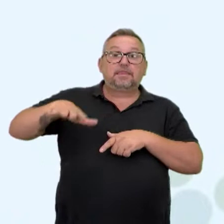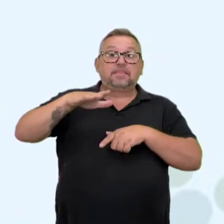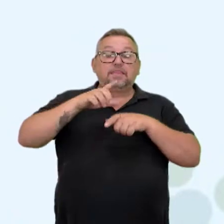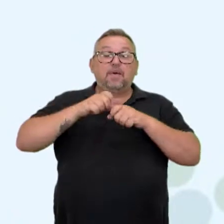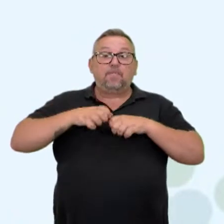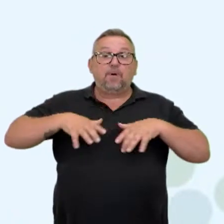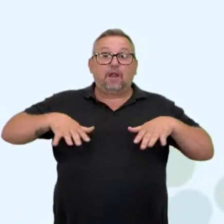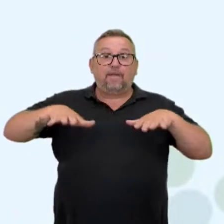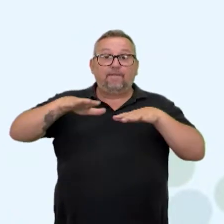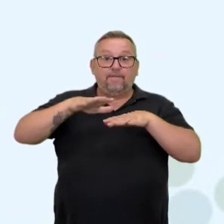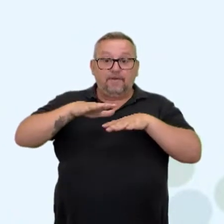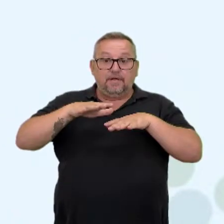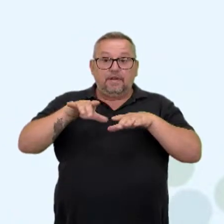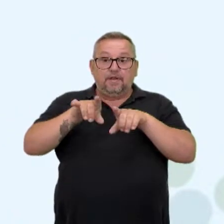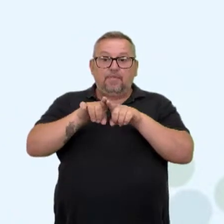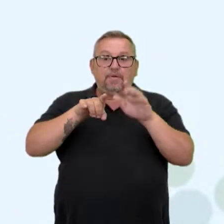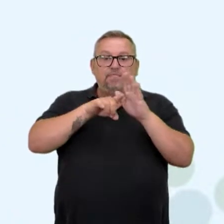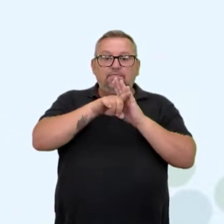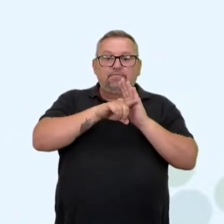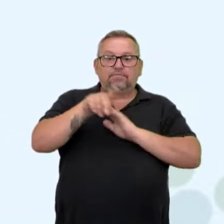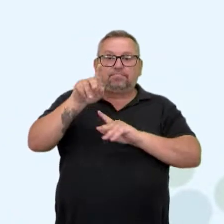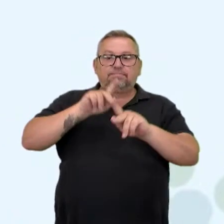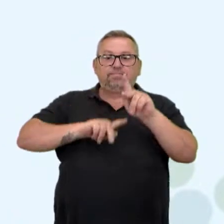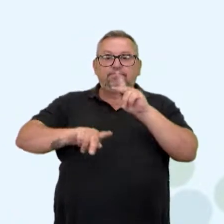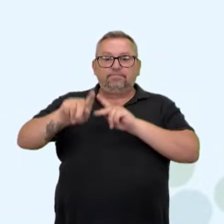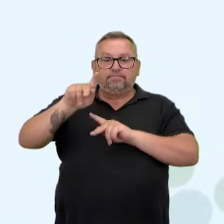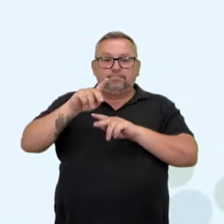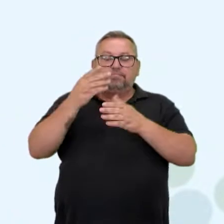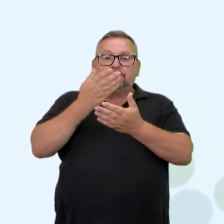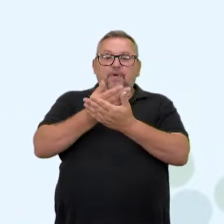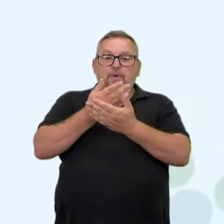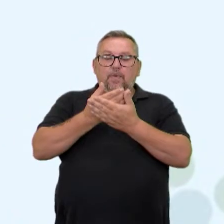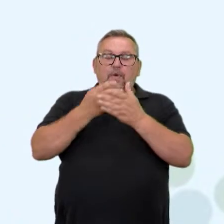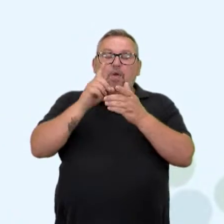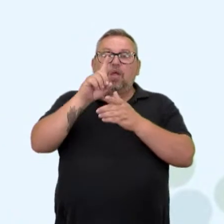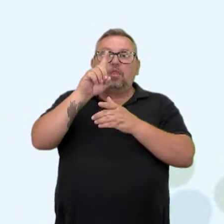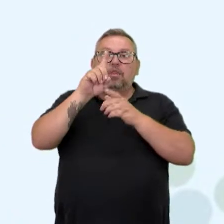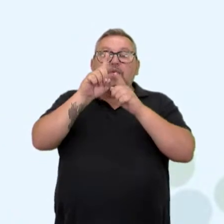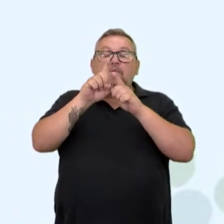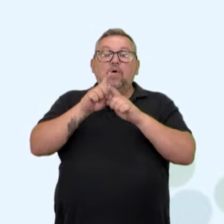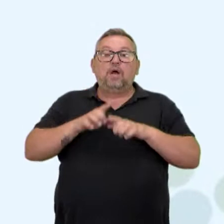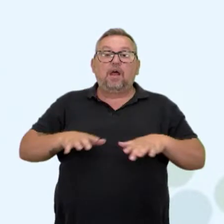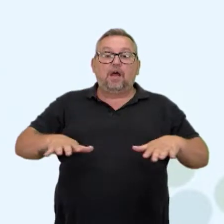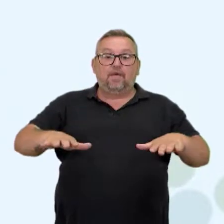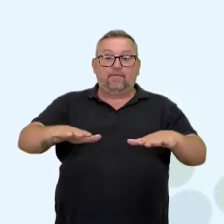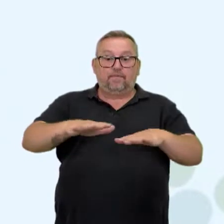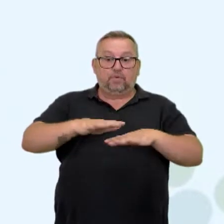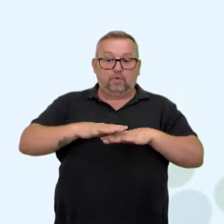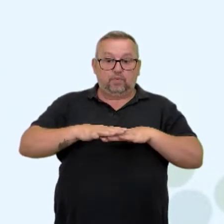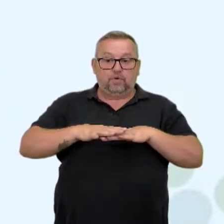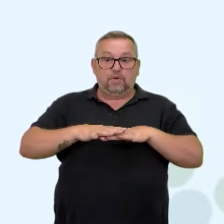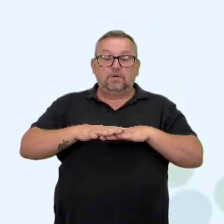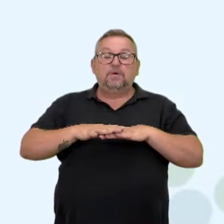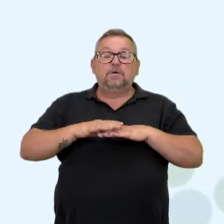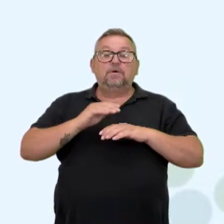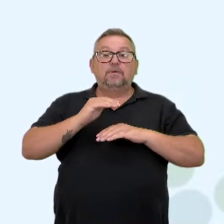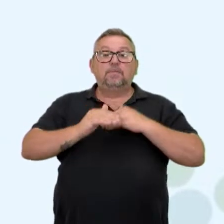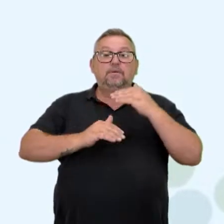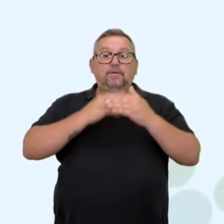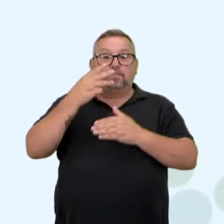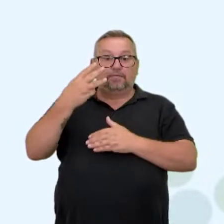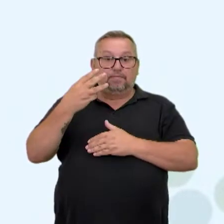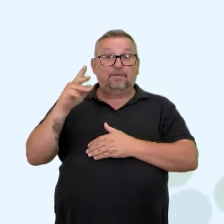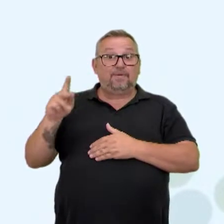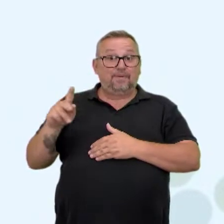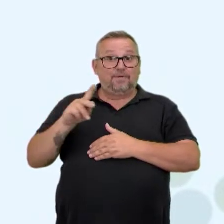das populações humanas, estudos demográficos, atividade 1 e desenvolvimento 3. Eu sou o professor Antônio